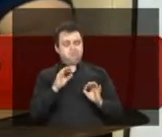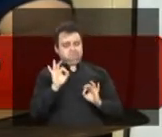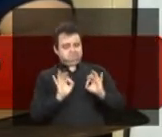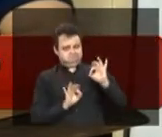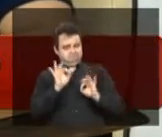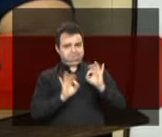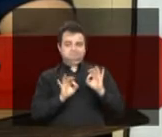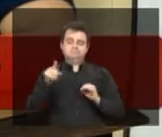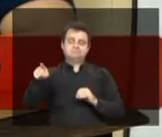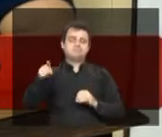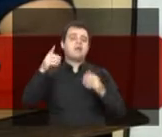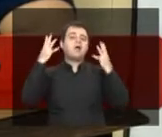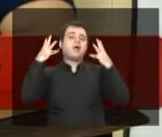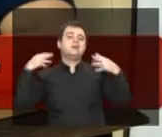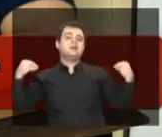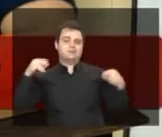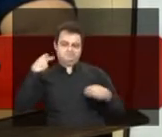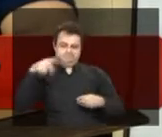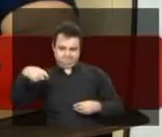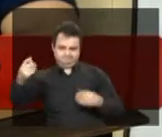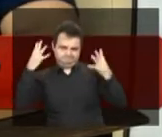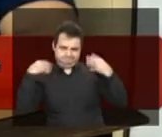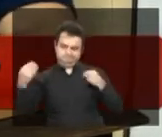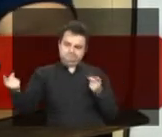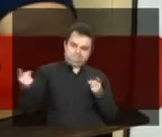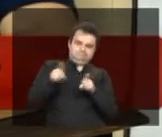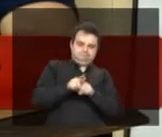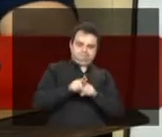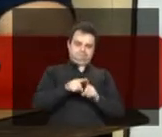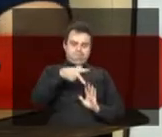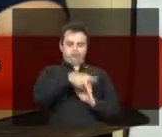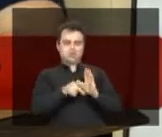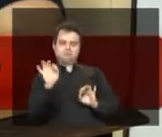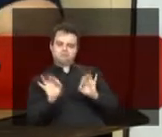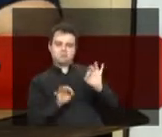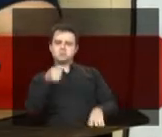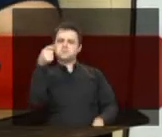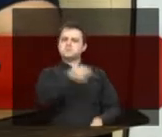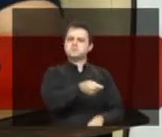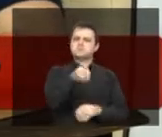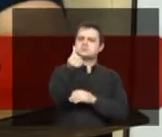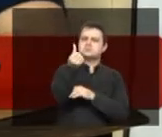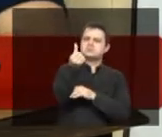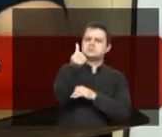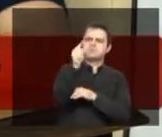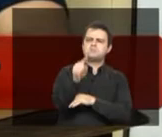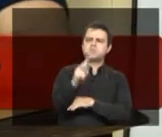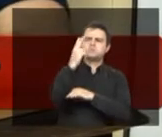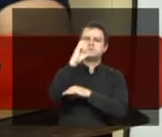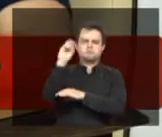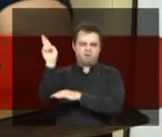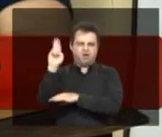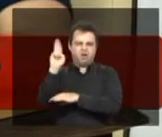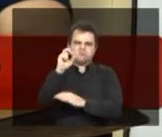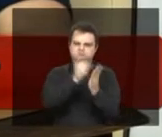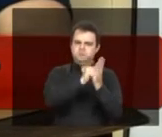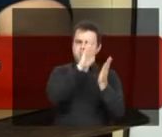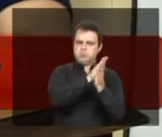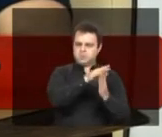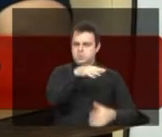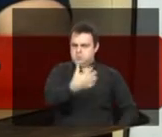Karina Caroline, vereadora do meu partido, para multar essas pessoas em até uns R$ 6.200,